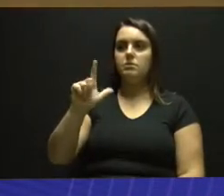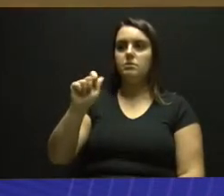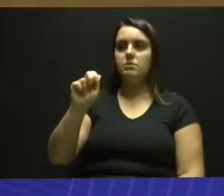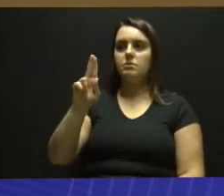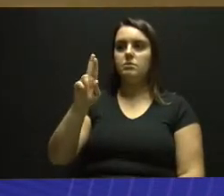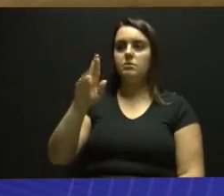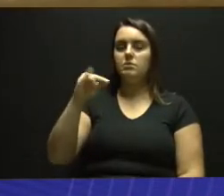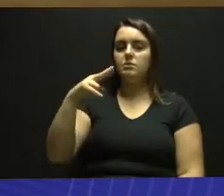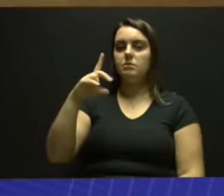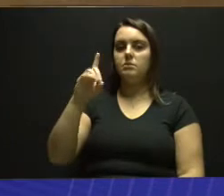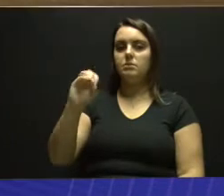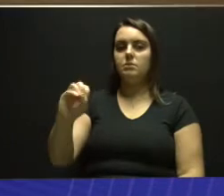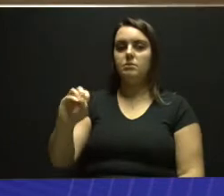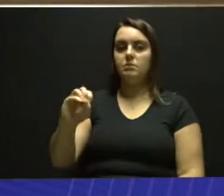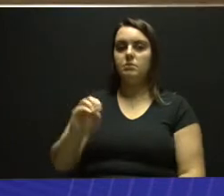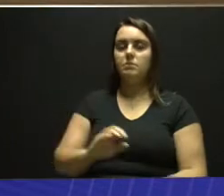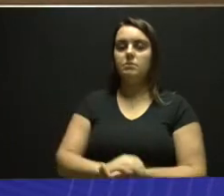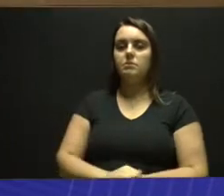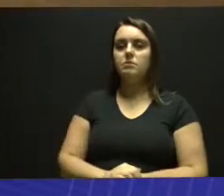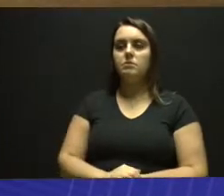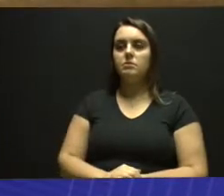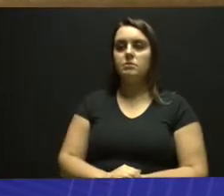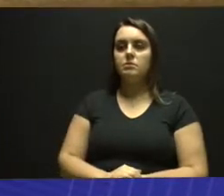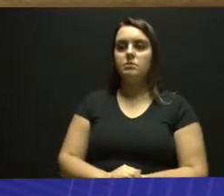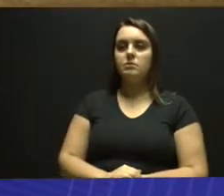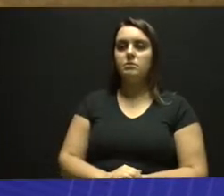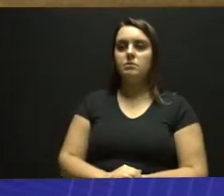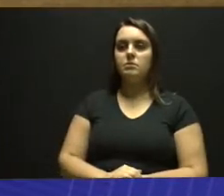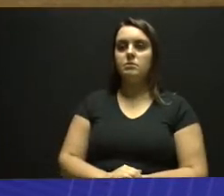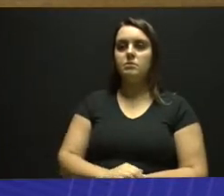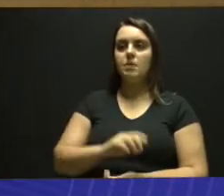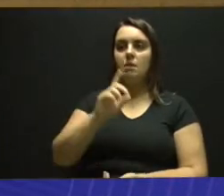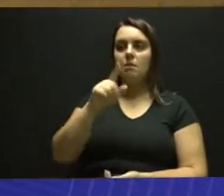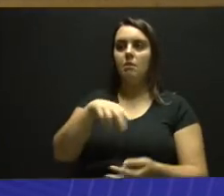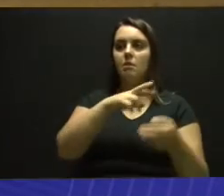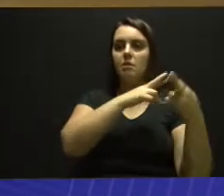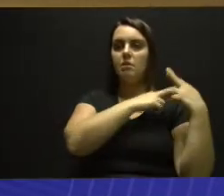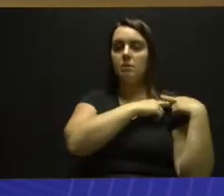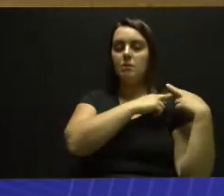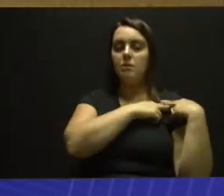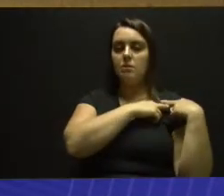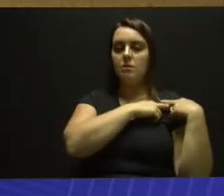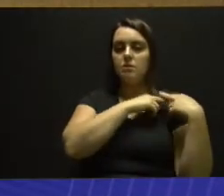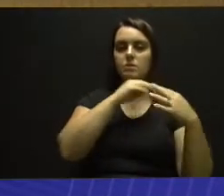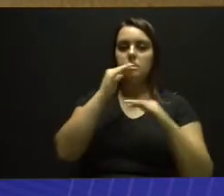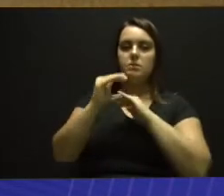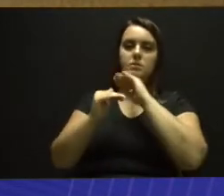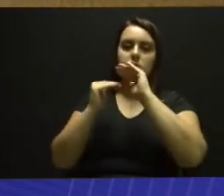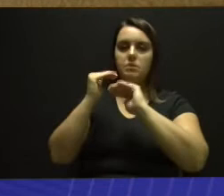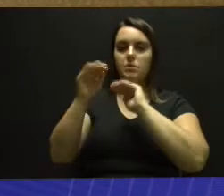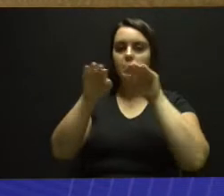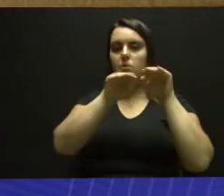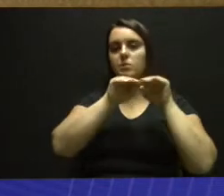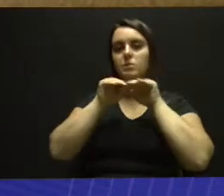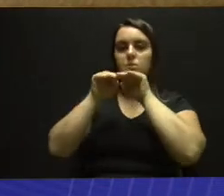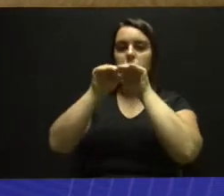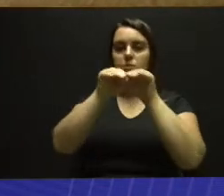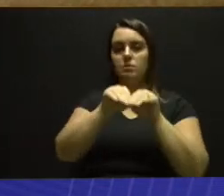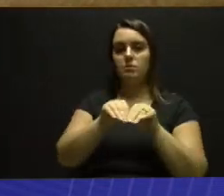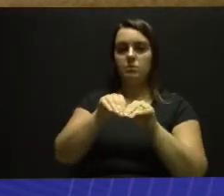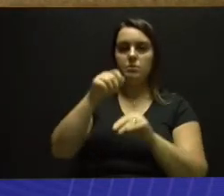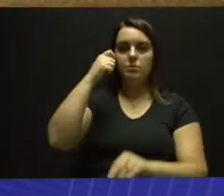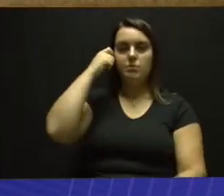filho osmar é um dos responsáveis pelo desenvolvimento da igualdade racial no